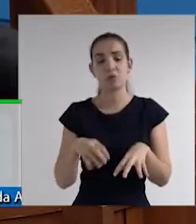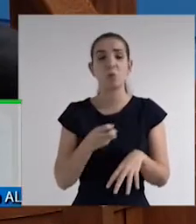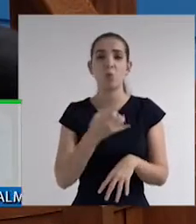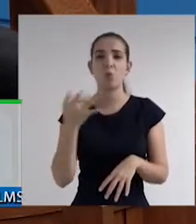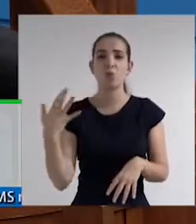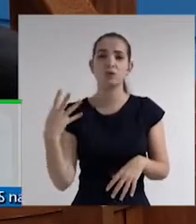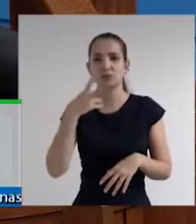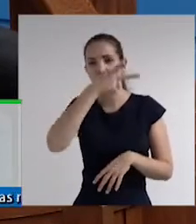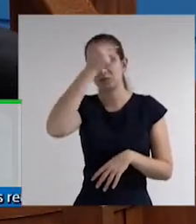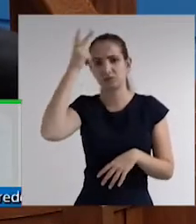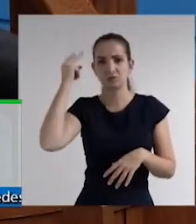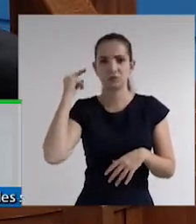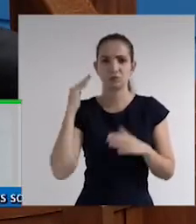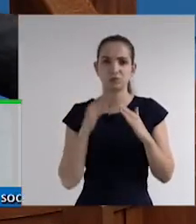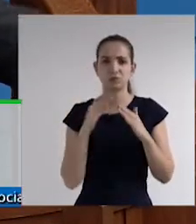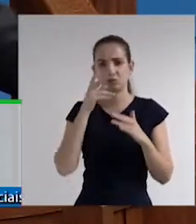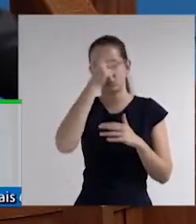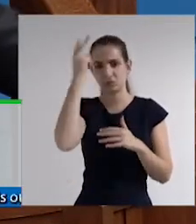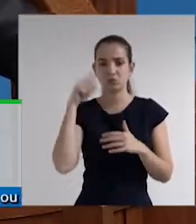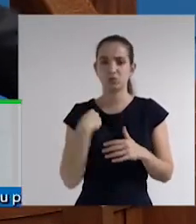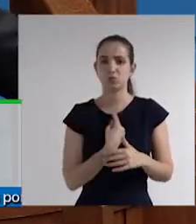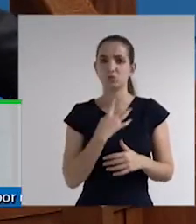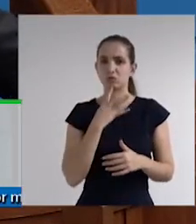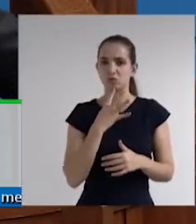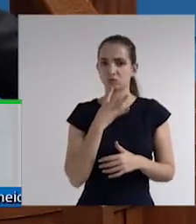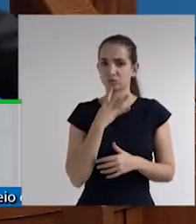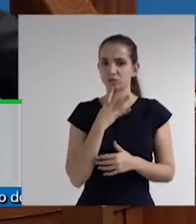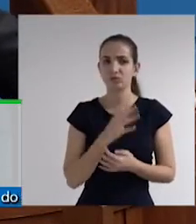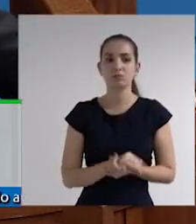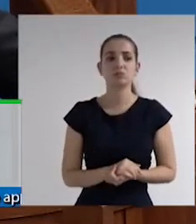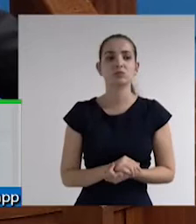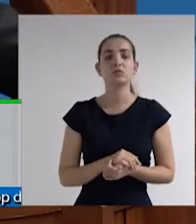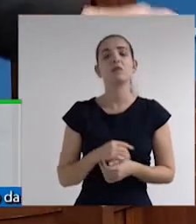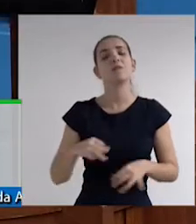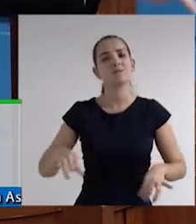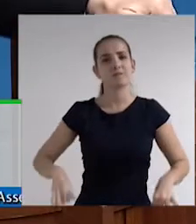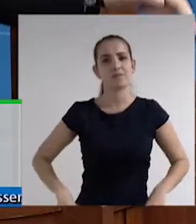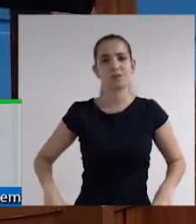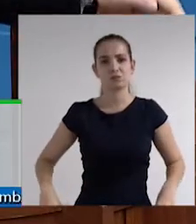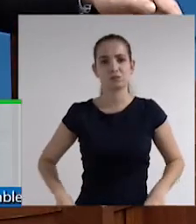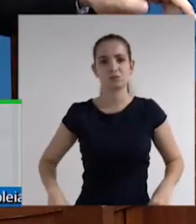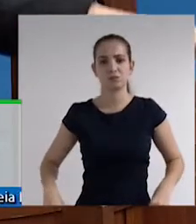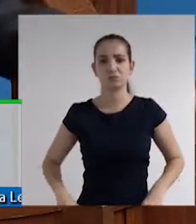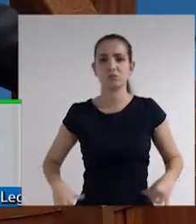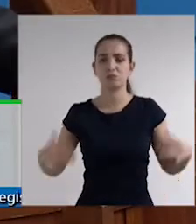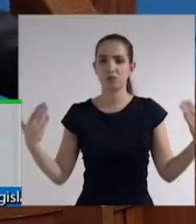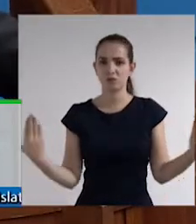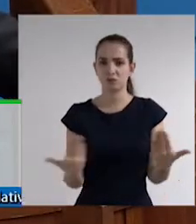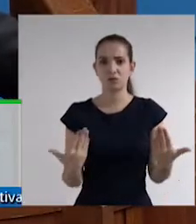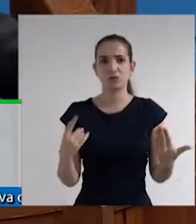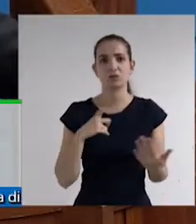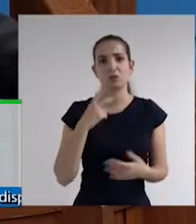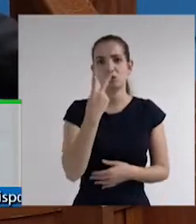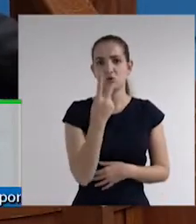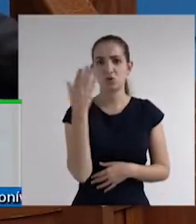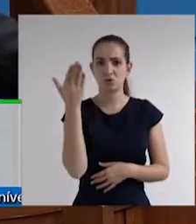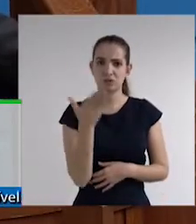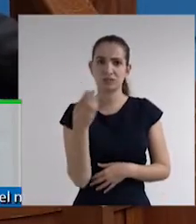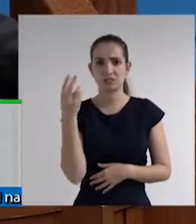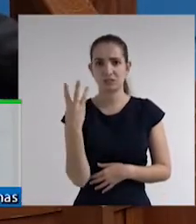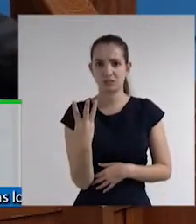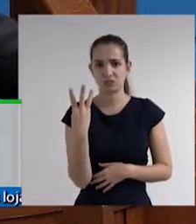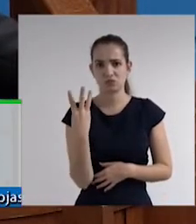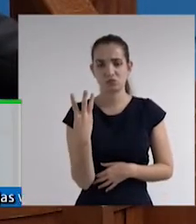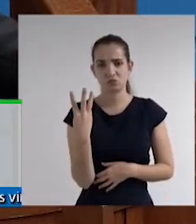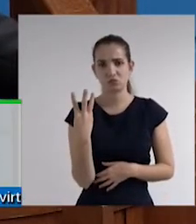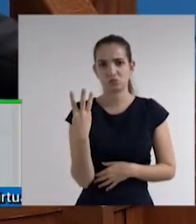na base onde a gente trabalha, que vão sofrer agora com 2/3 de arrecadação só do